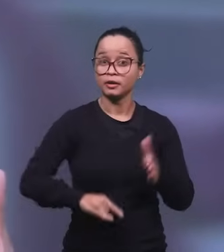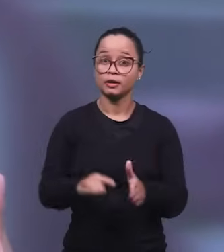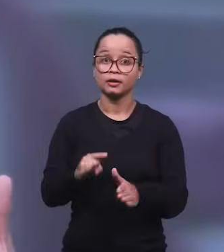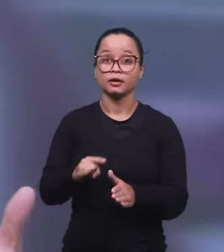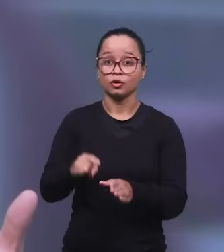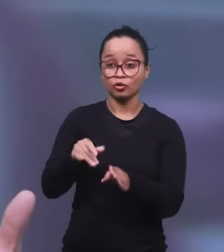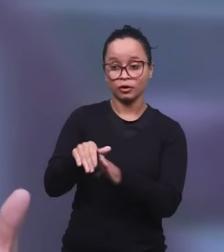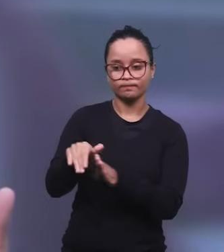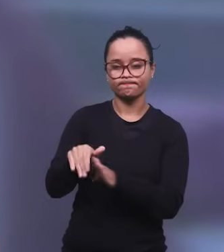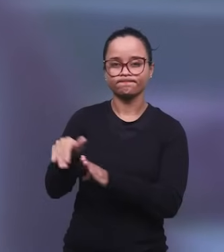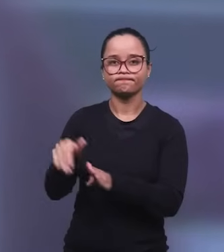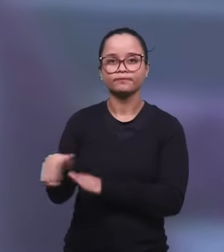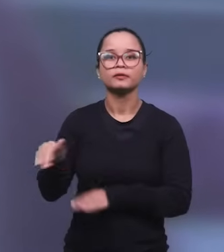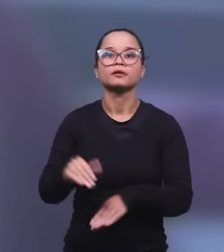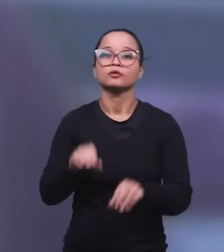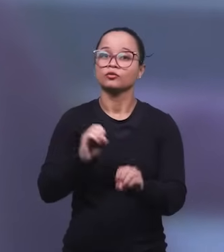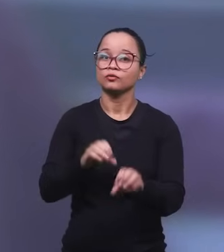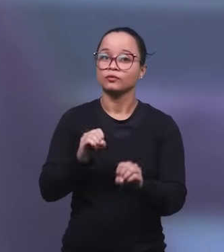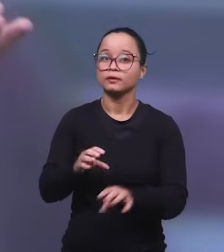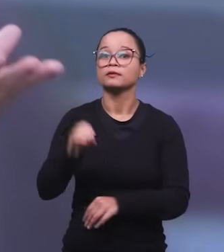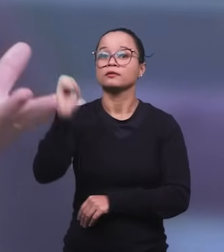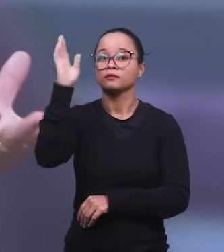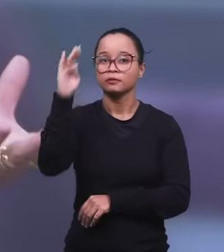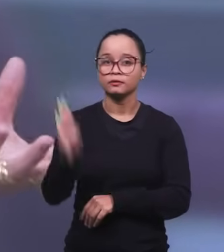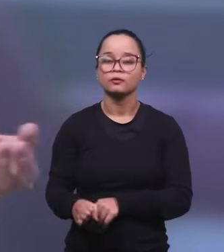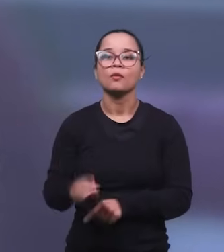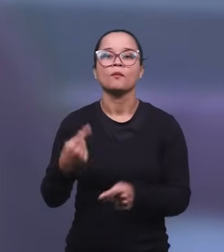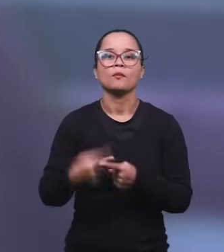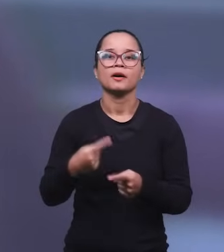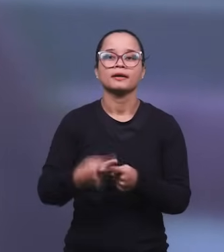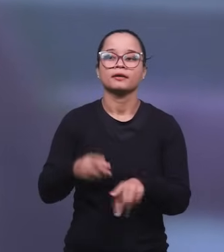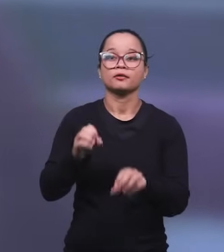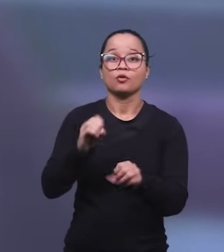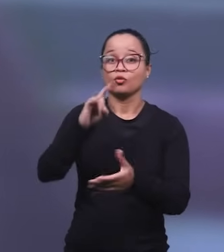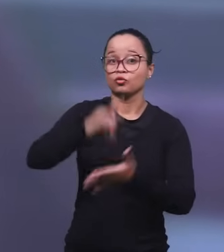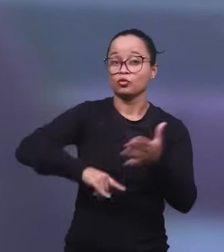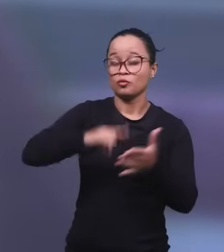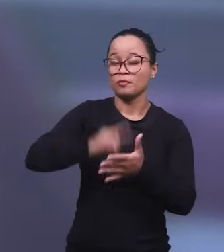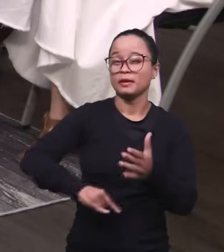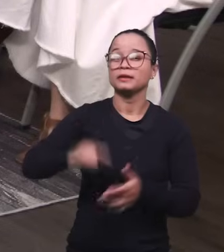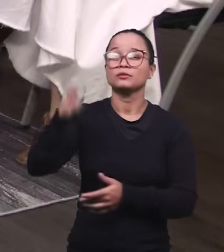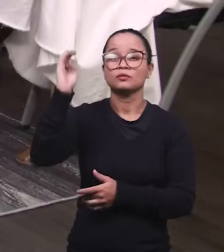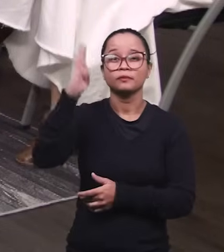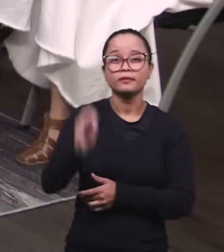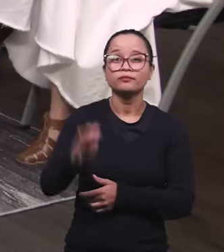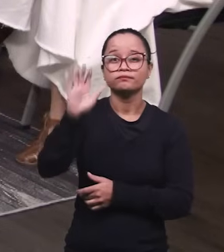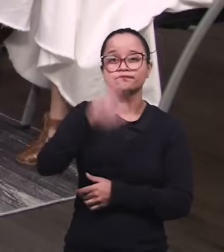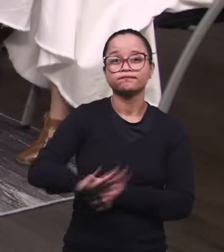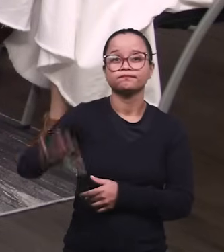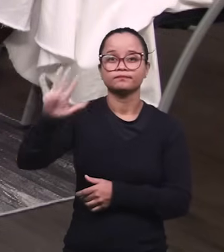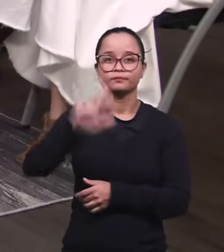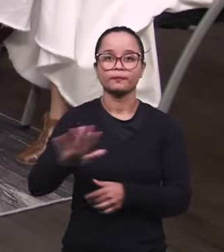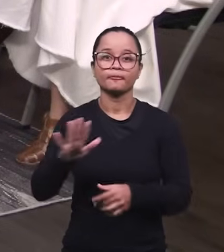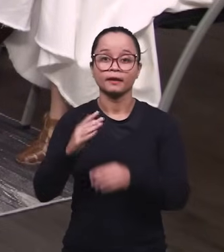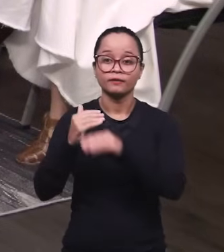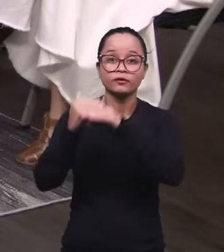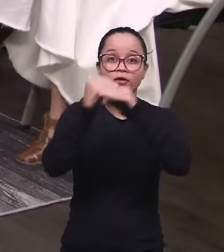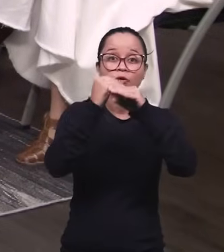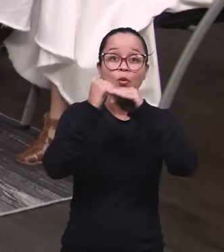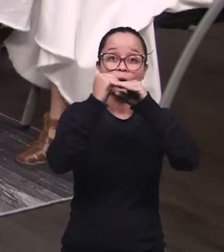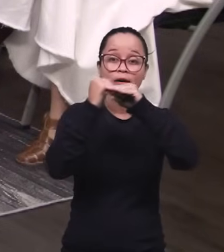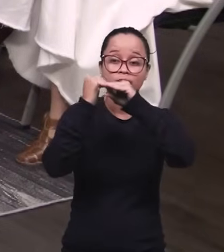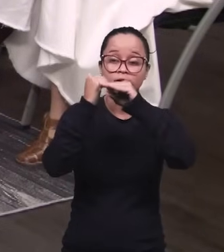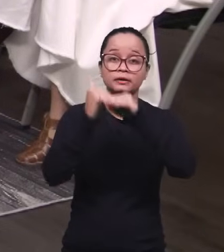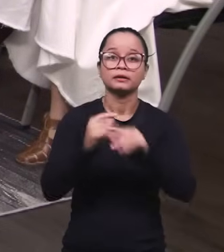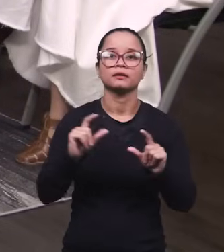orientadores da educação brasileira, que são documentos nacionais, que colocam alguns conteúdos comuns a todas as